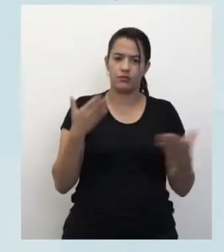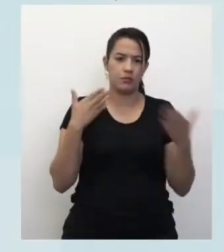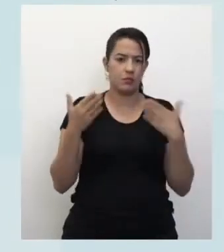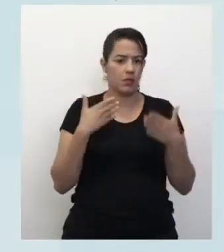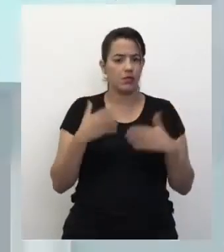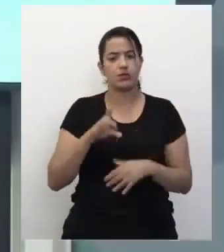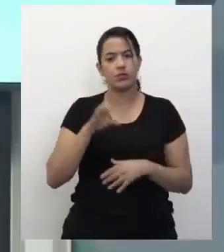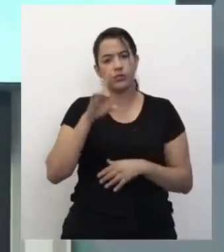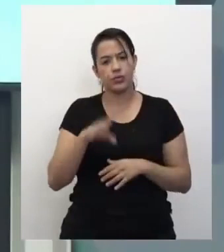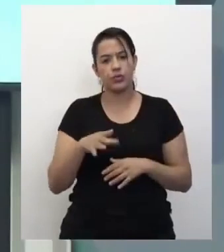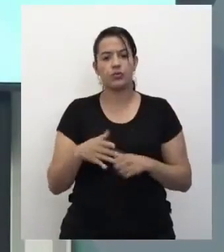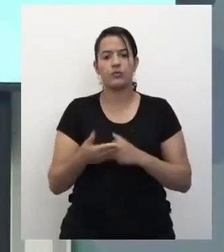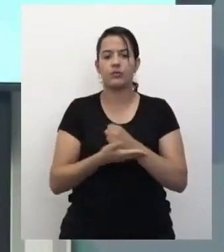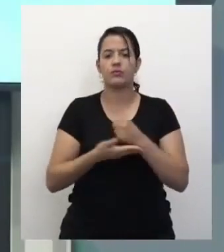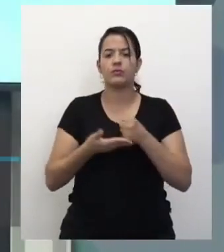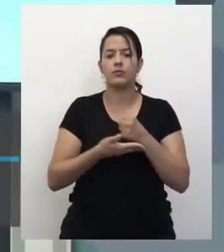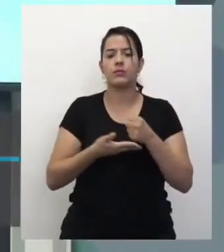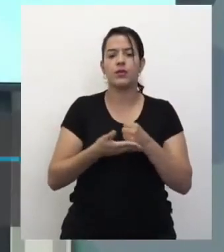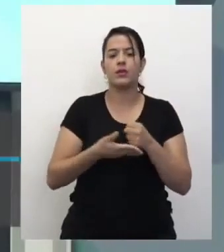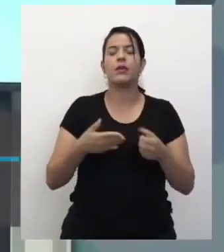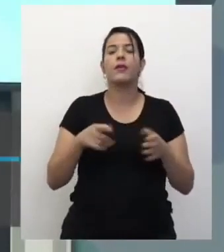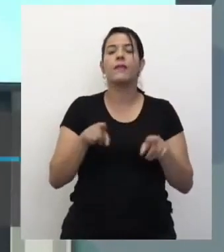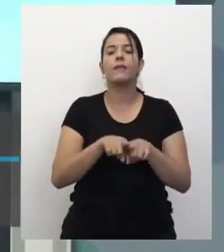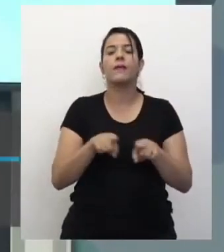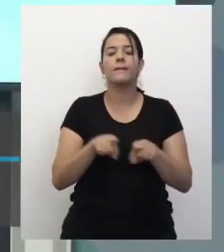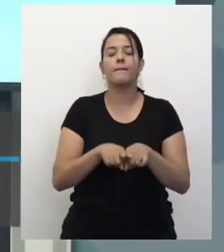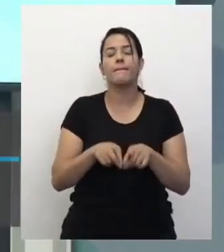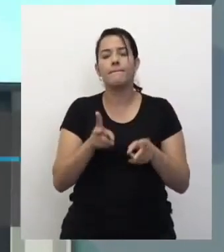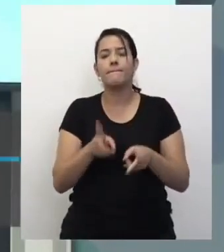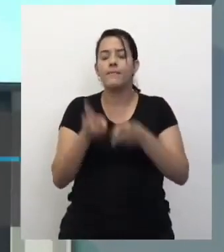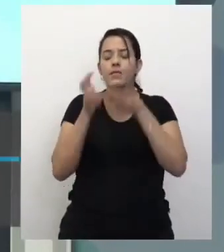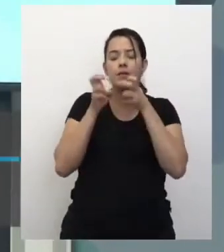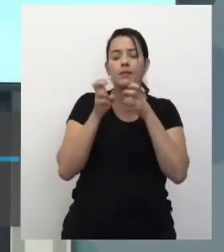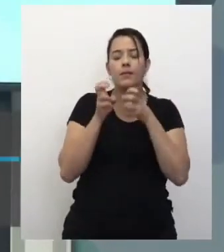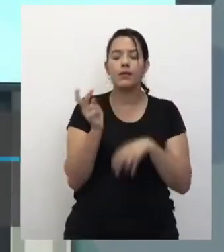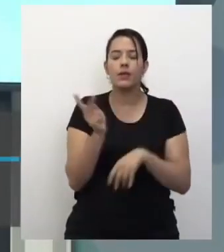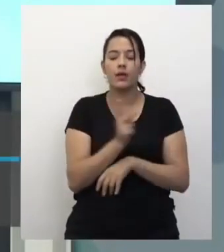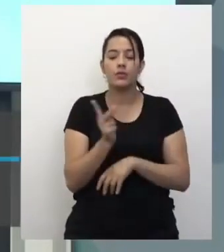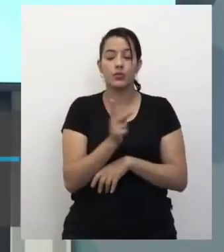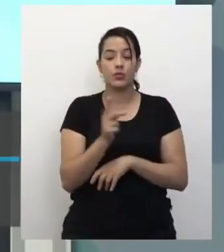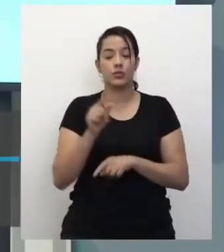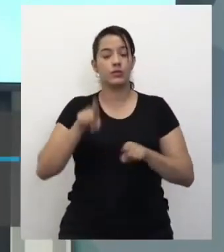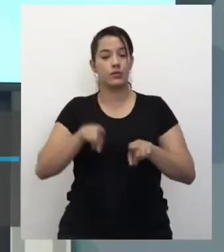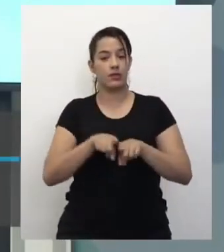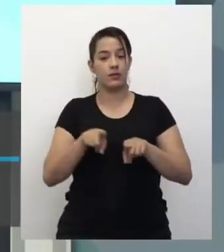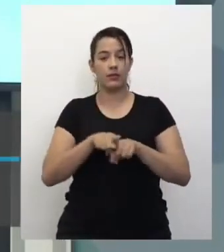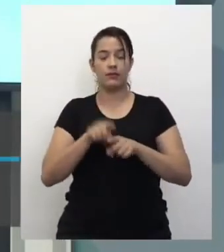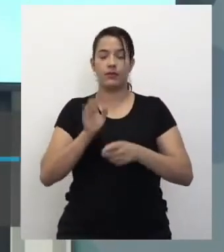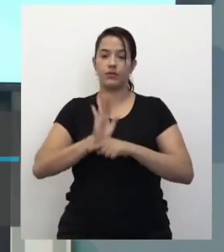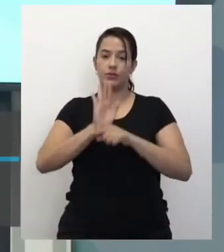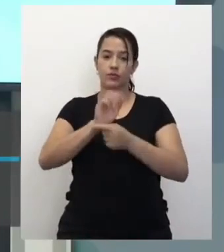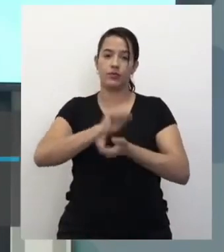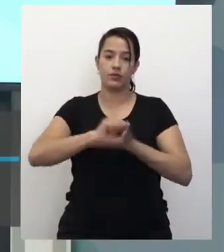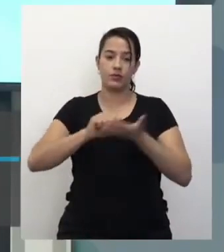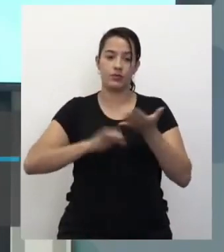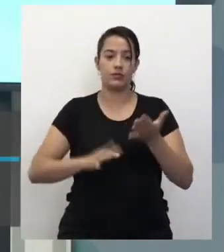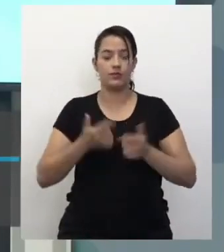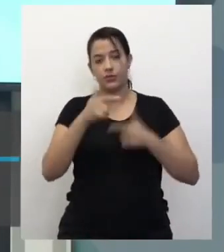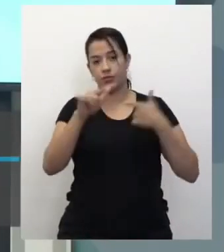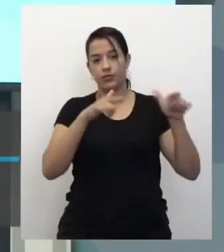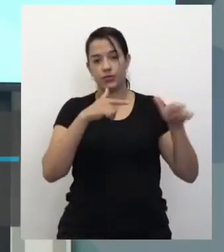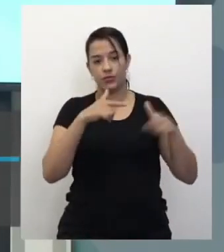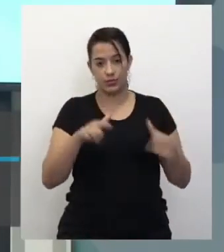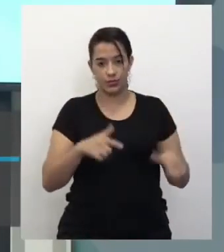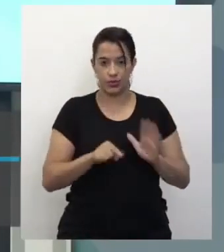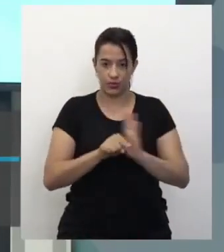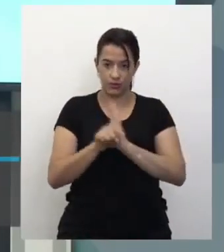algébrica, estabeleci. Mas estabelecer, ter essa percepção das duas, ajuda na condução do exercício, na resolução